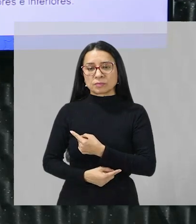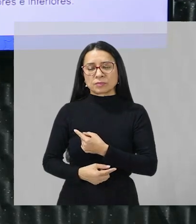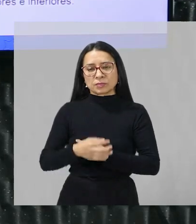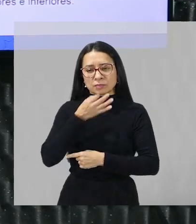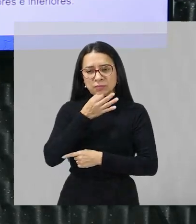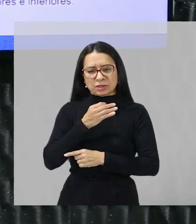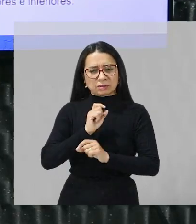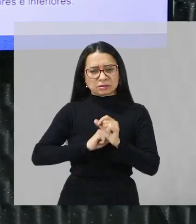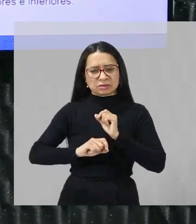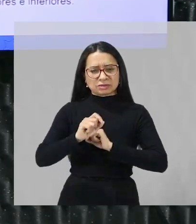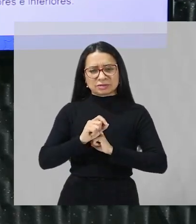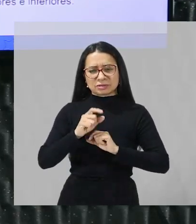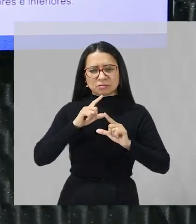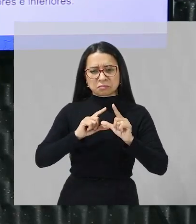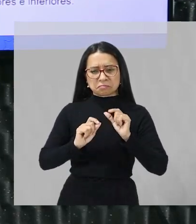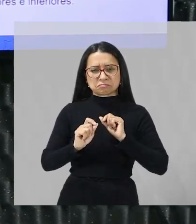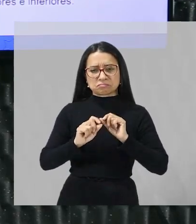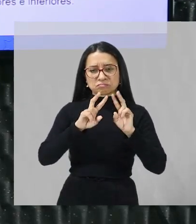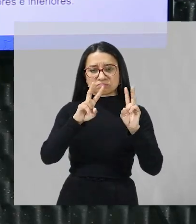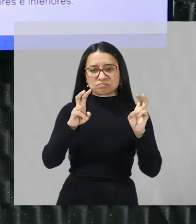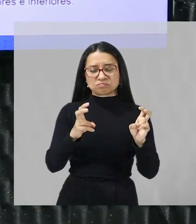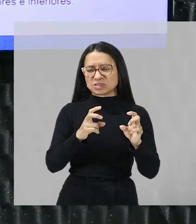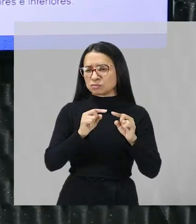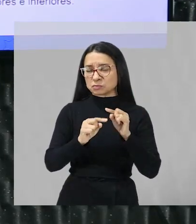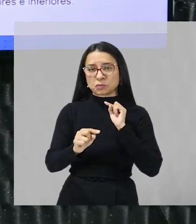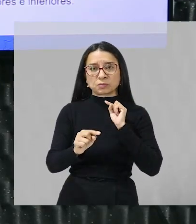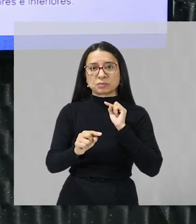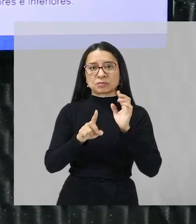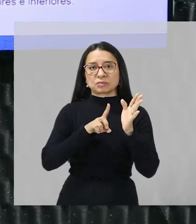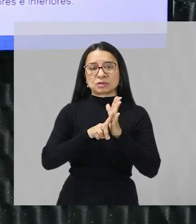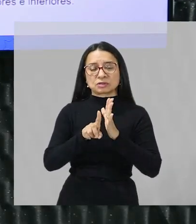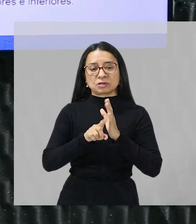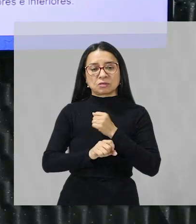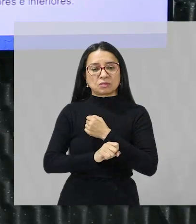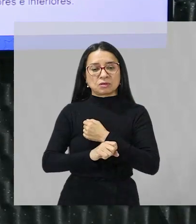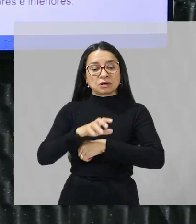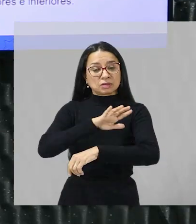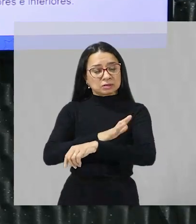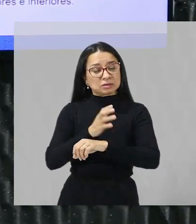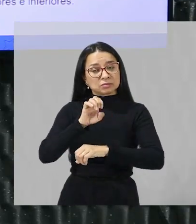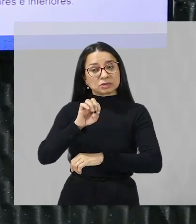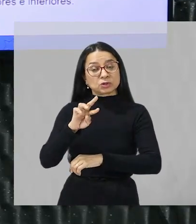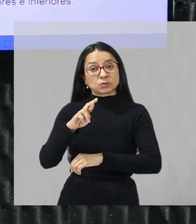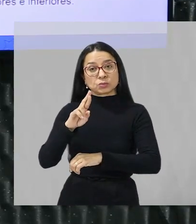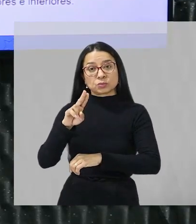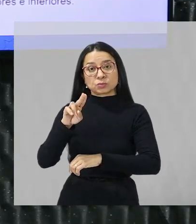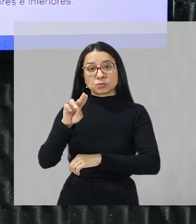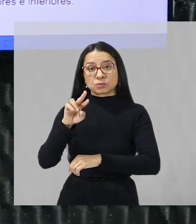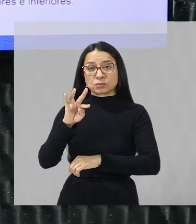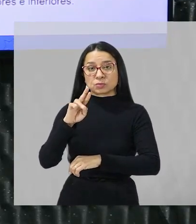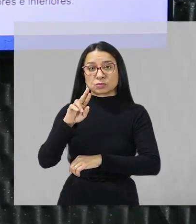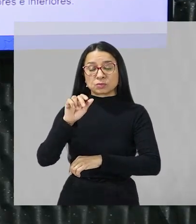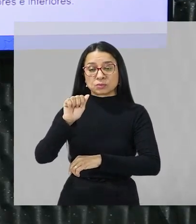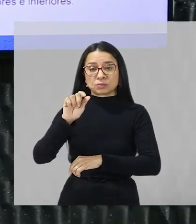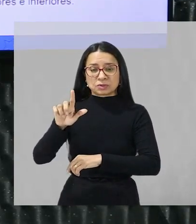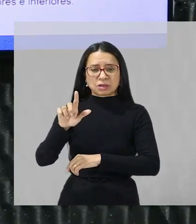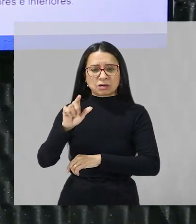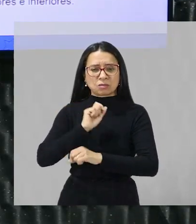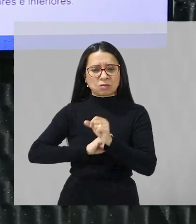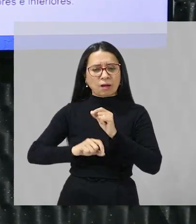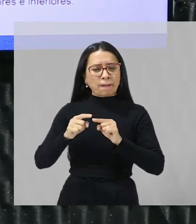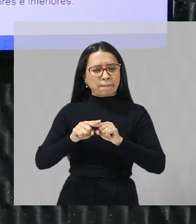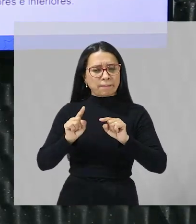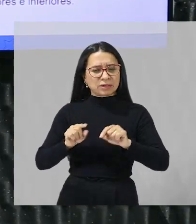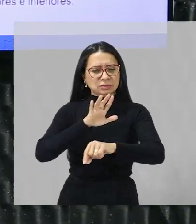já foge um pouco do tema da questão. O racismo estrutural, ok, tudo bem. Mas o racismo científico, eu acredito que a gente não encontra